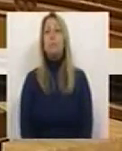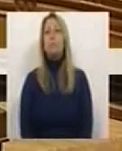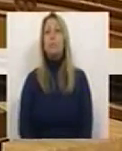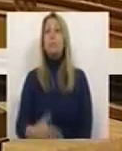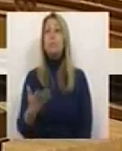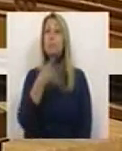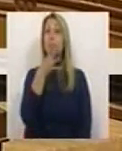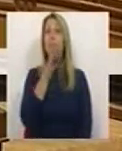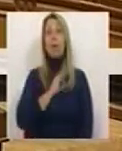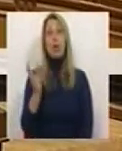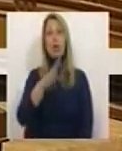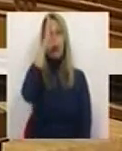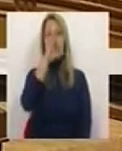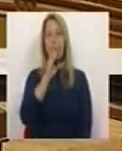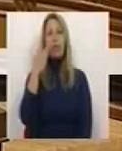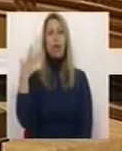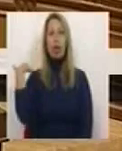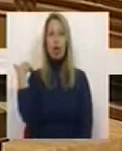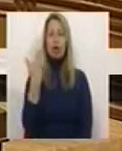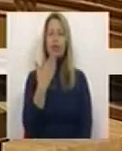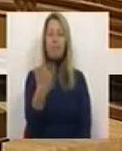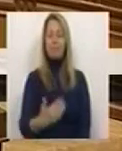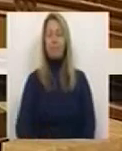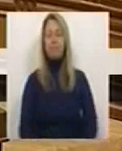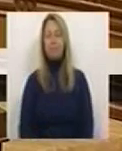Tem a palavra o Sr. Primeiro-Ministro António Costa, faz favor.